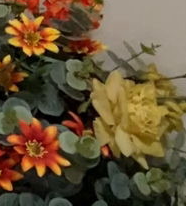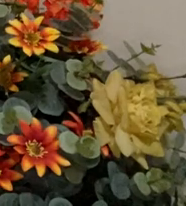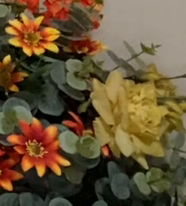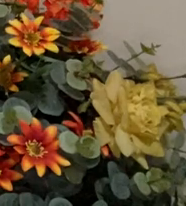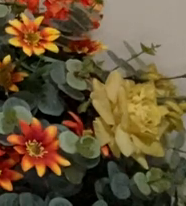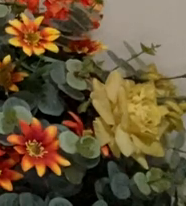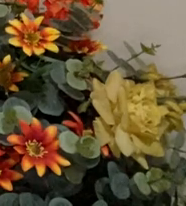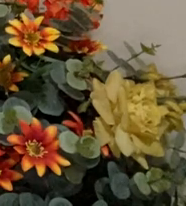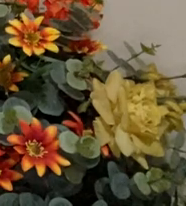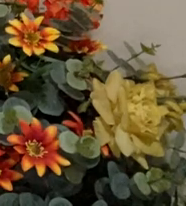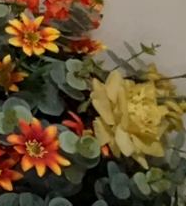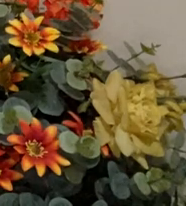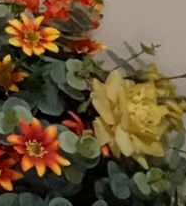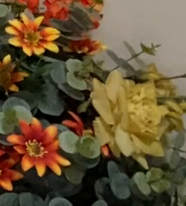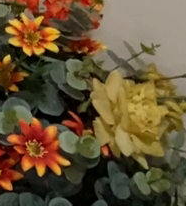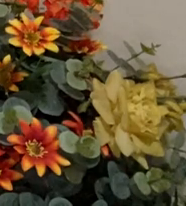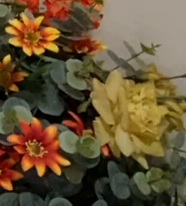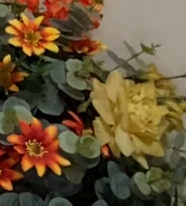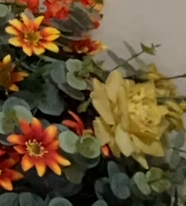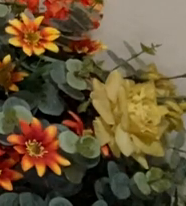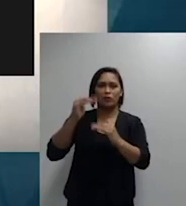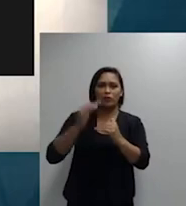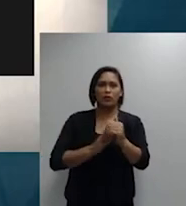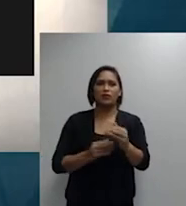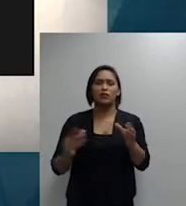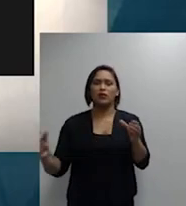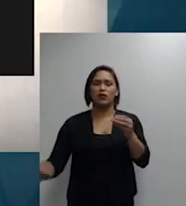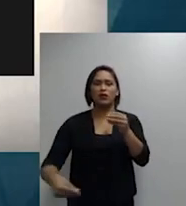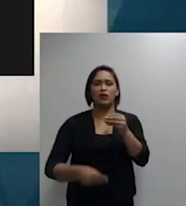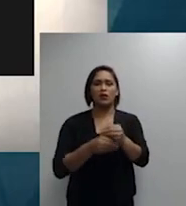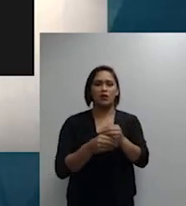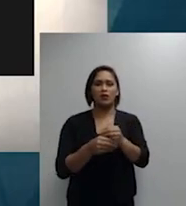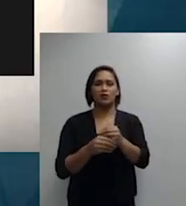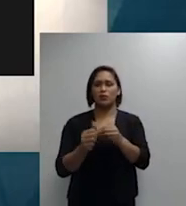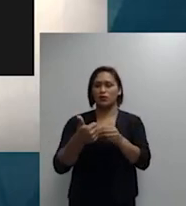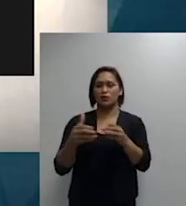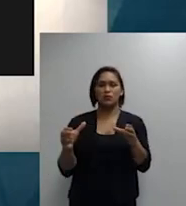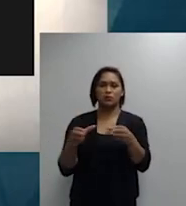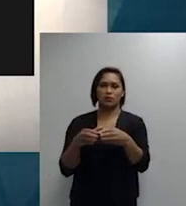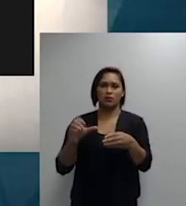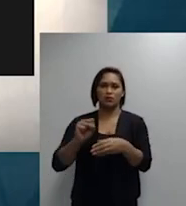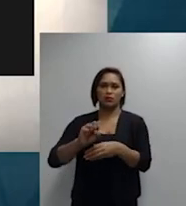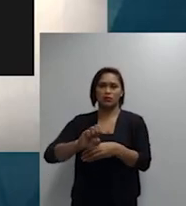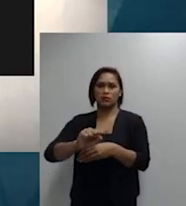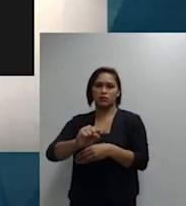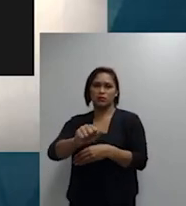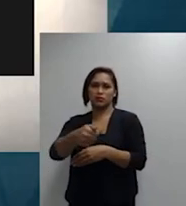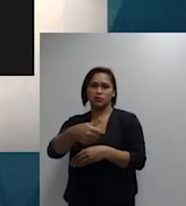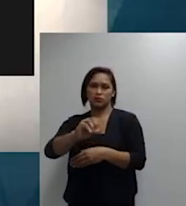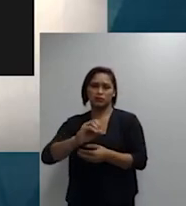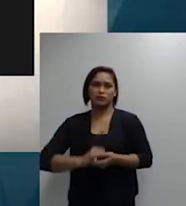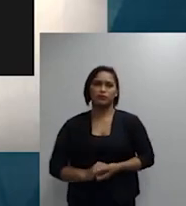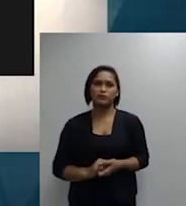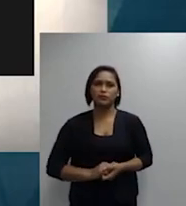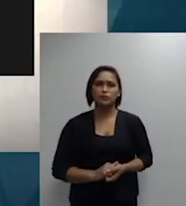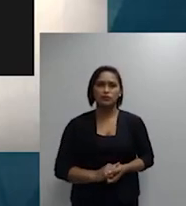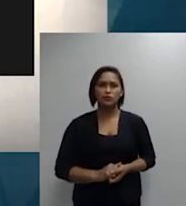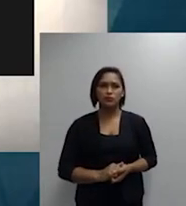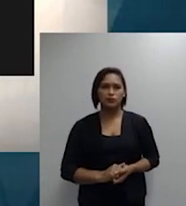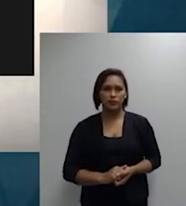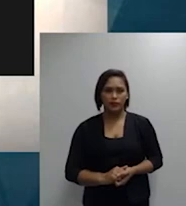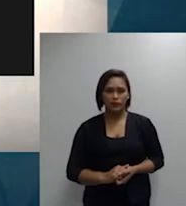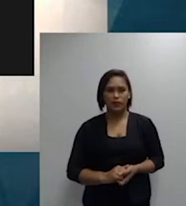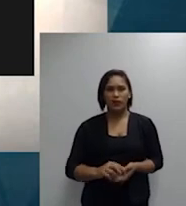especial sobre exclusividade de médicos em plano de saúde a corte especial do STJ conheceu do conflito de competência